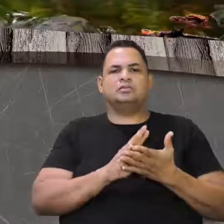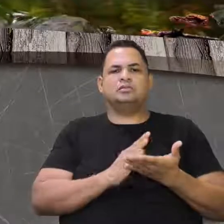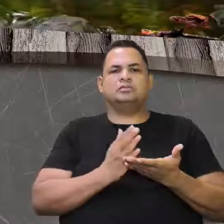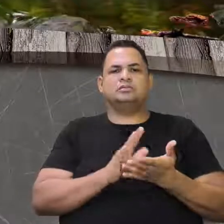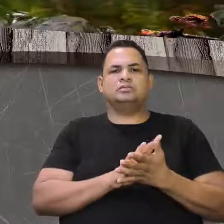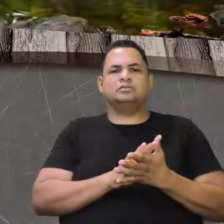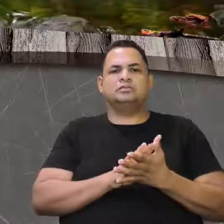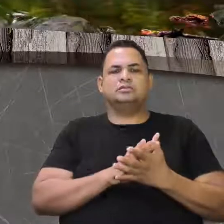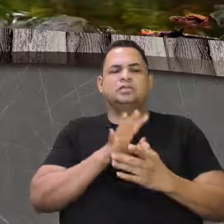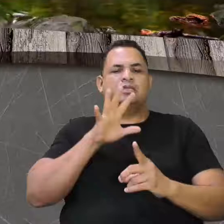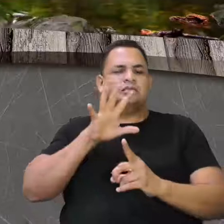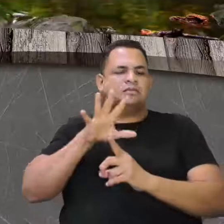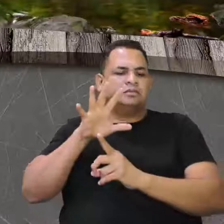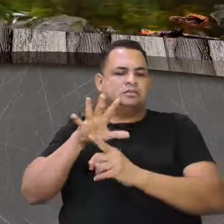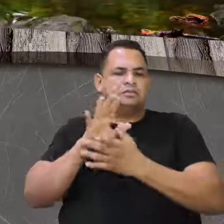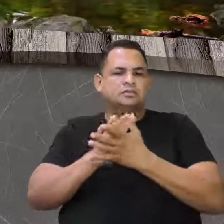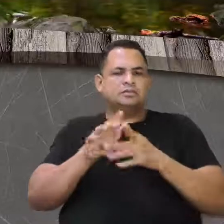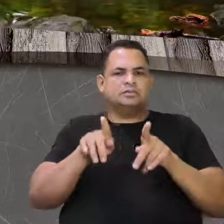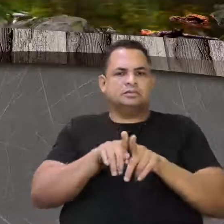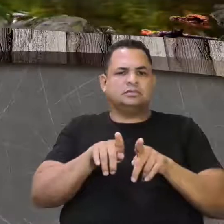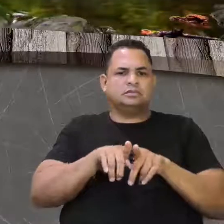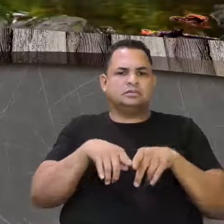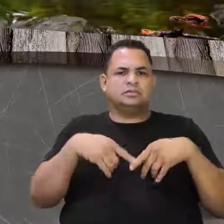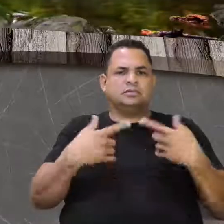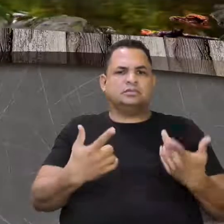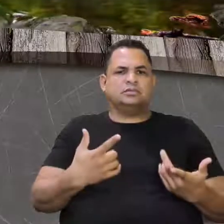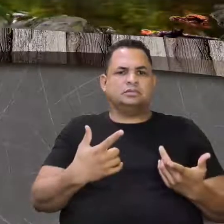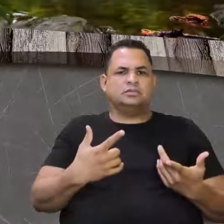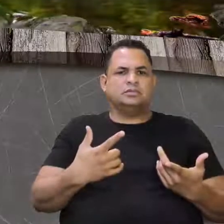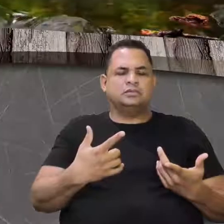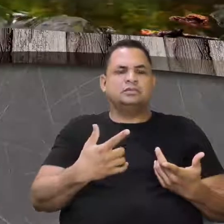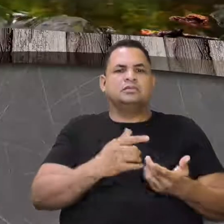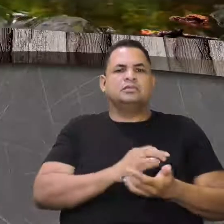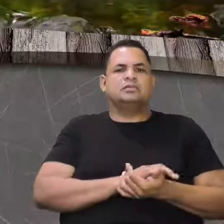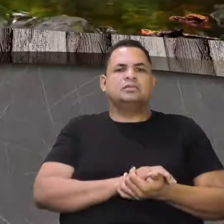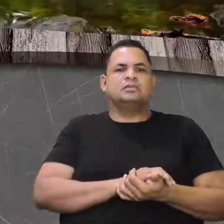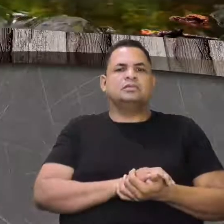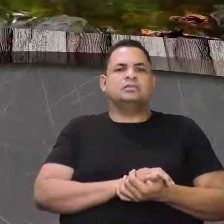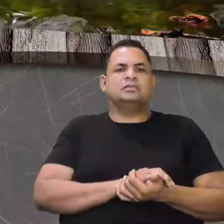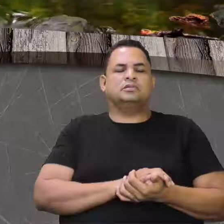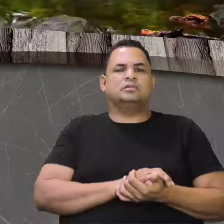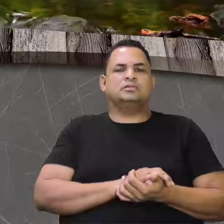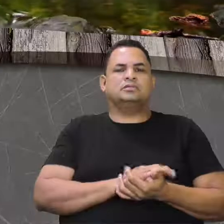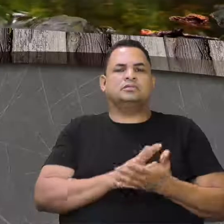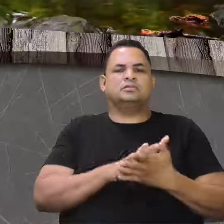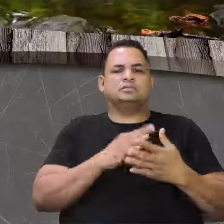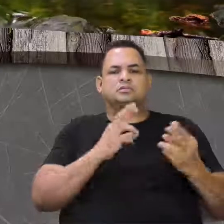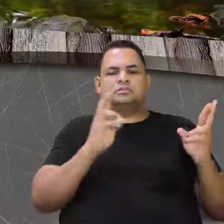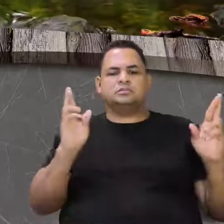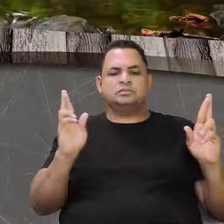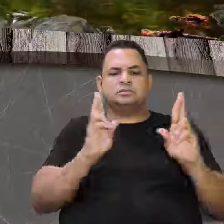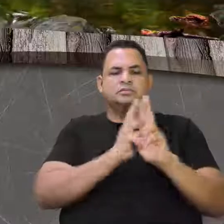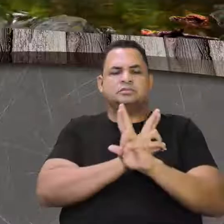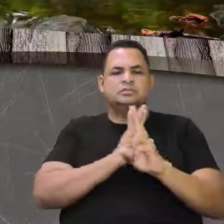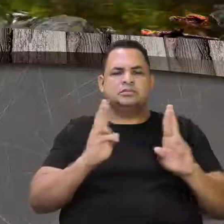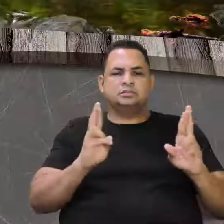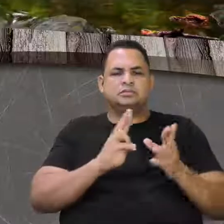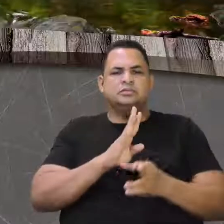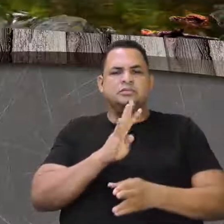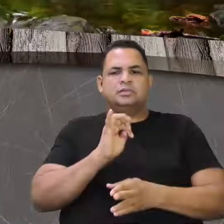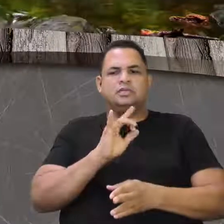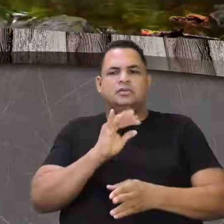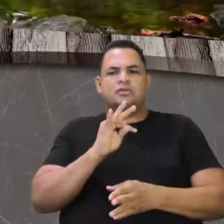vai interferir também, vai estar interferindo também na relação dessa